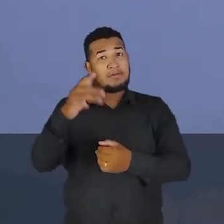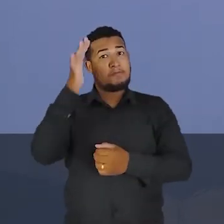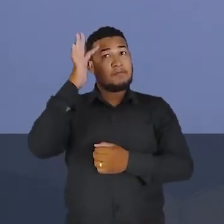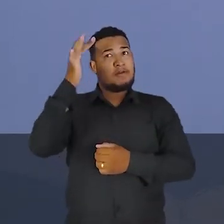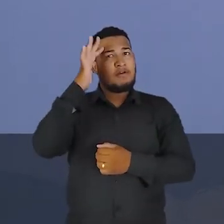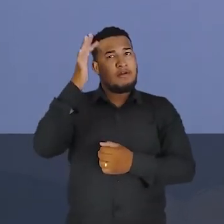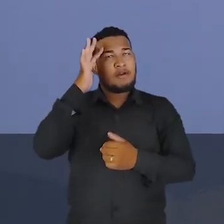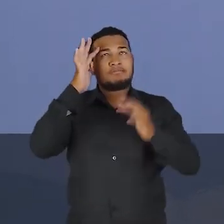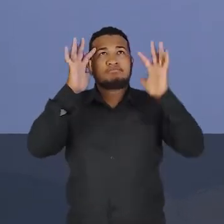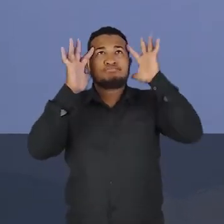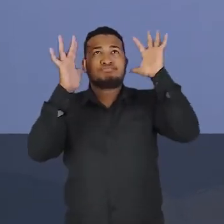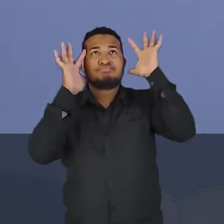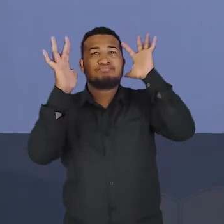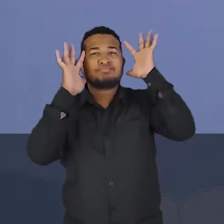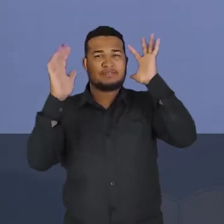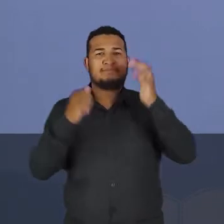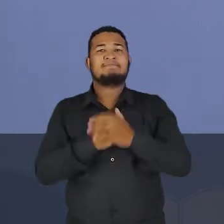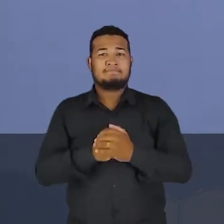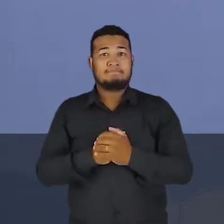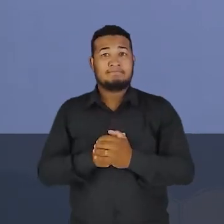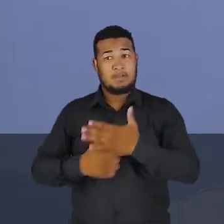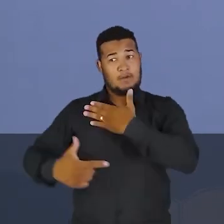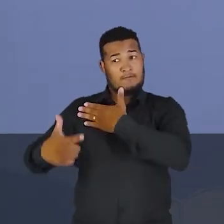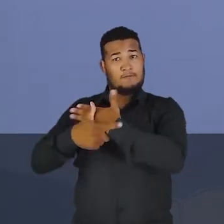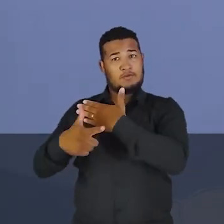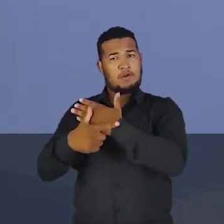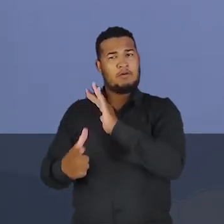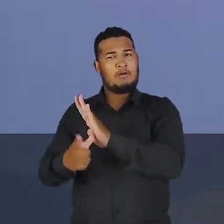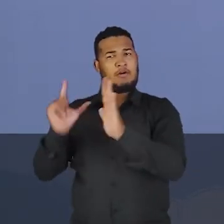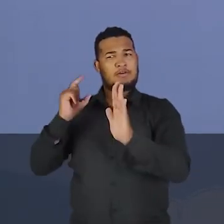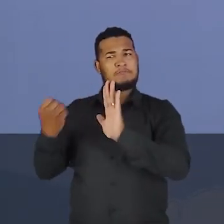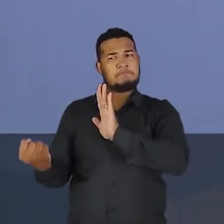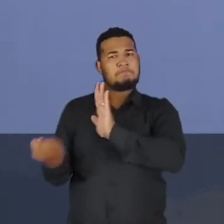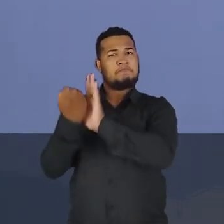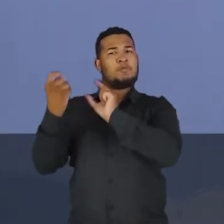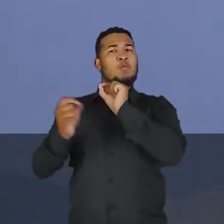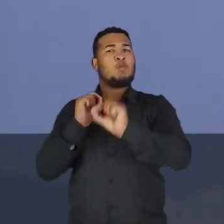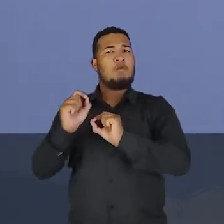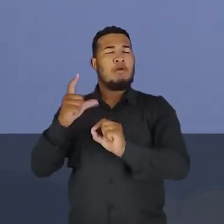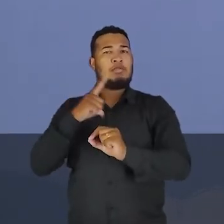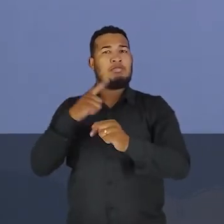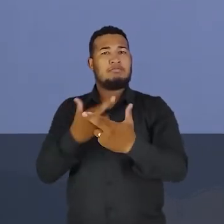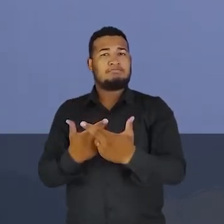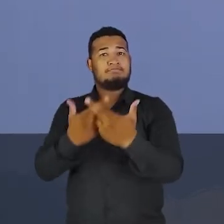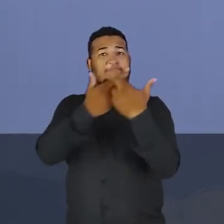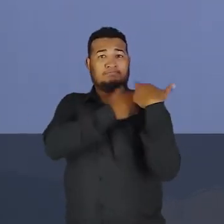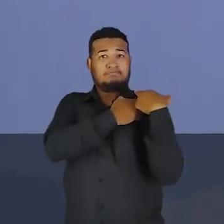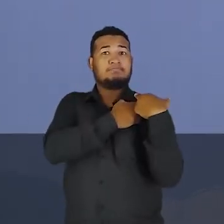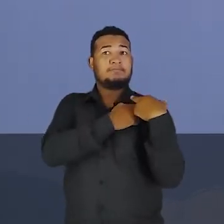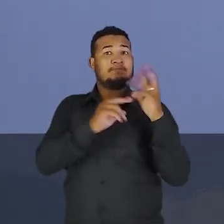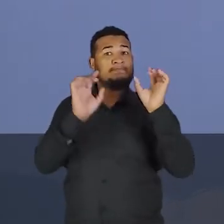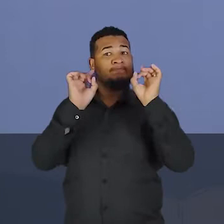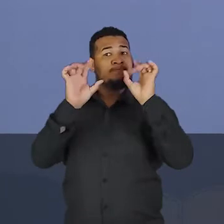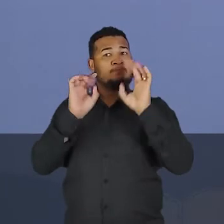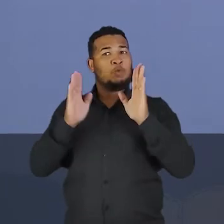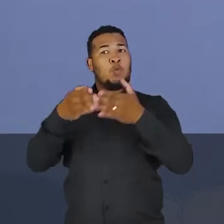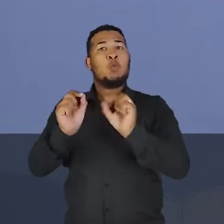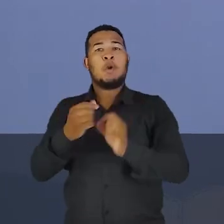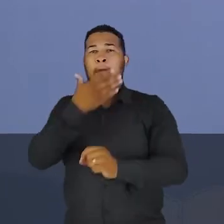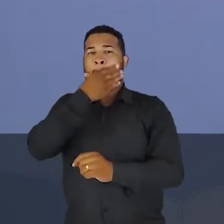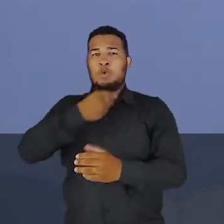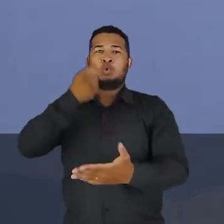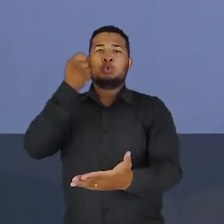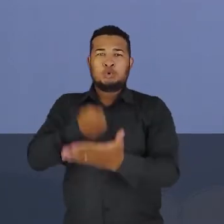você reflita. Esses papéis, eles eram marcados por responsabilidades intrinsecamente